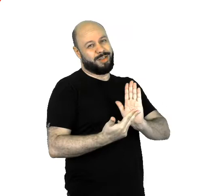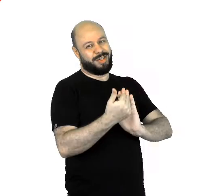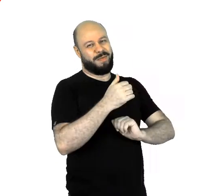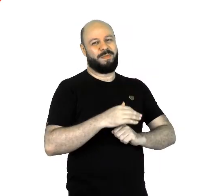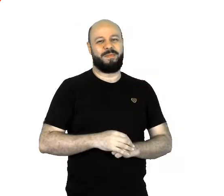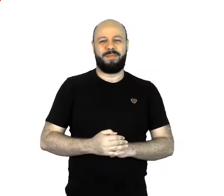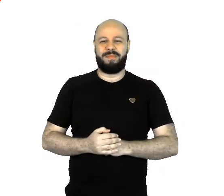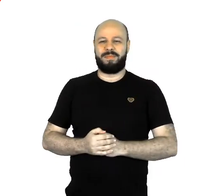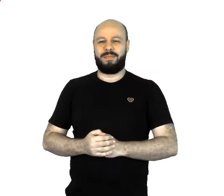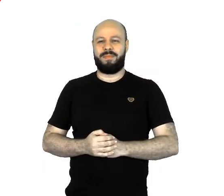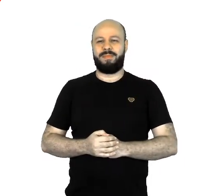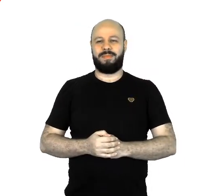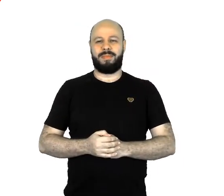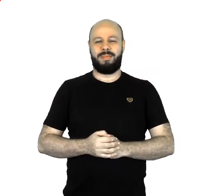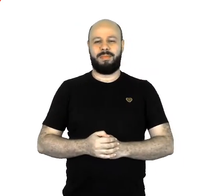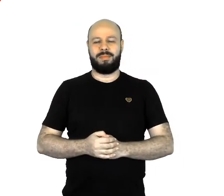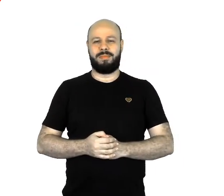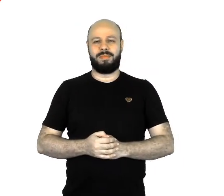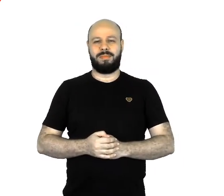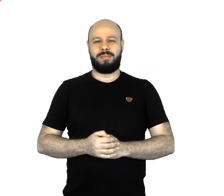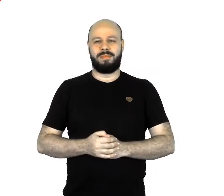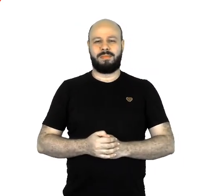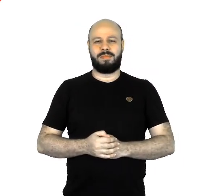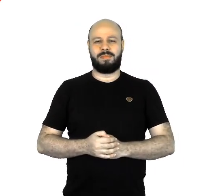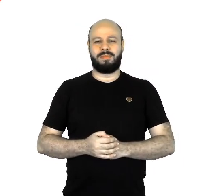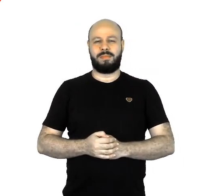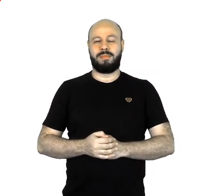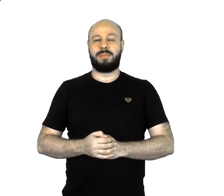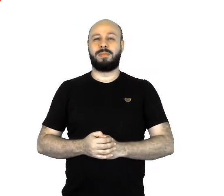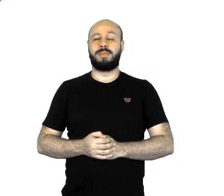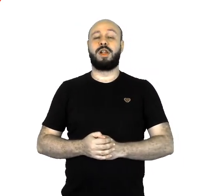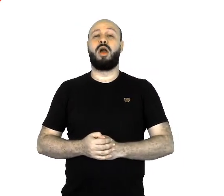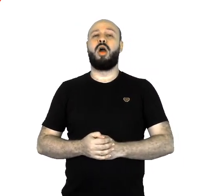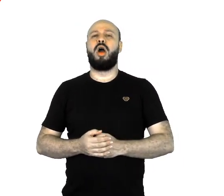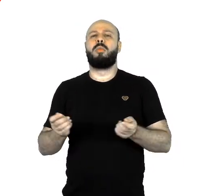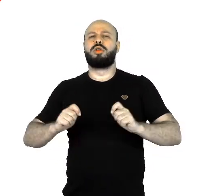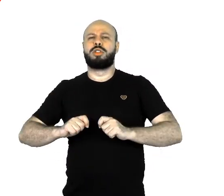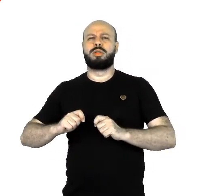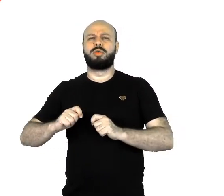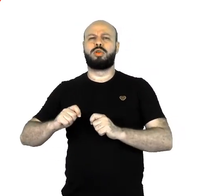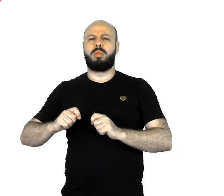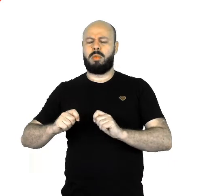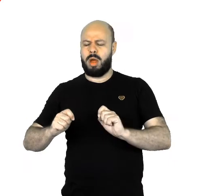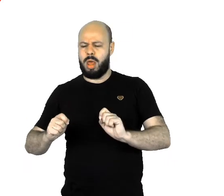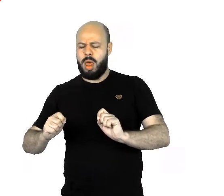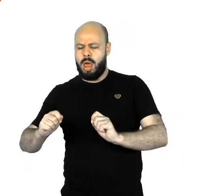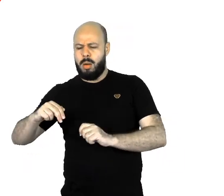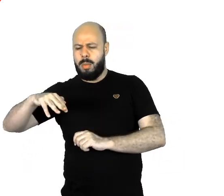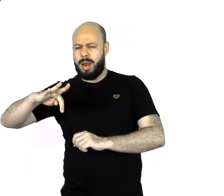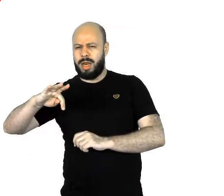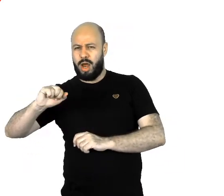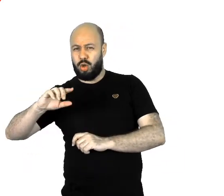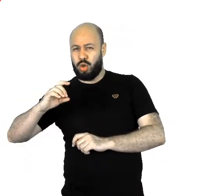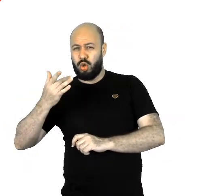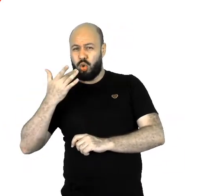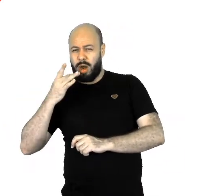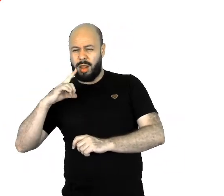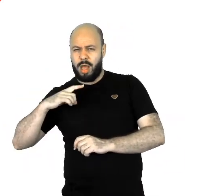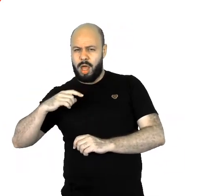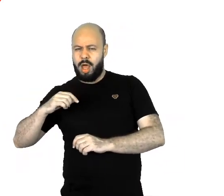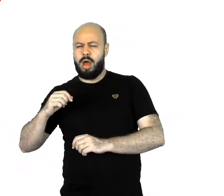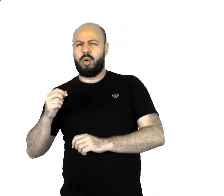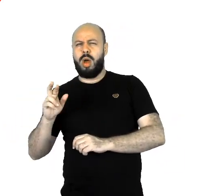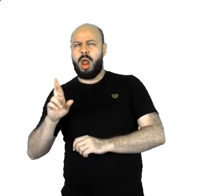aí. Para representar os números decimais através do material dourado, nós utilizaremos a seguinte relação.